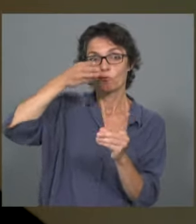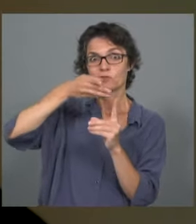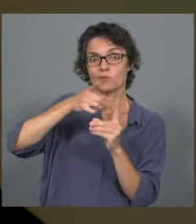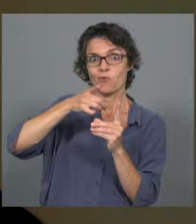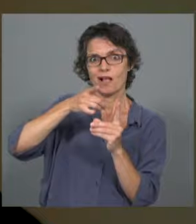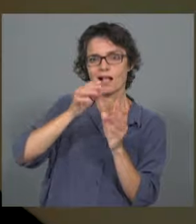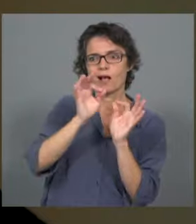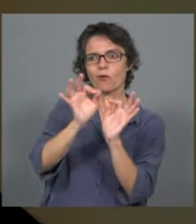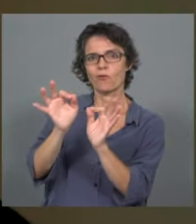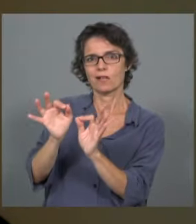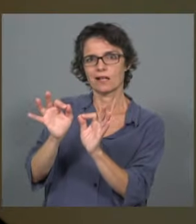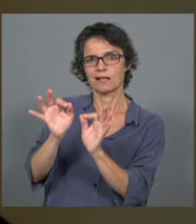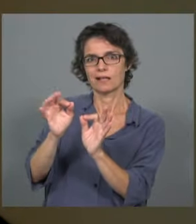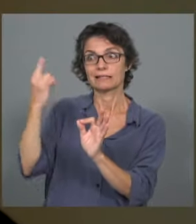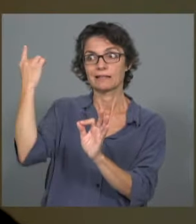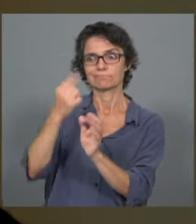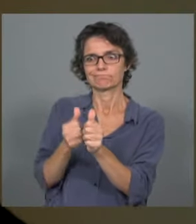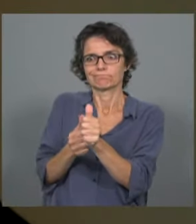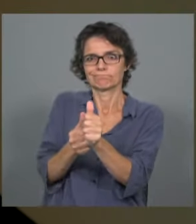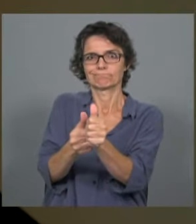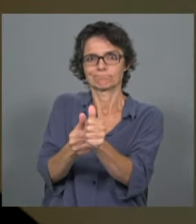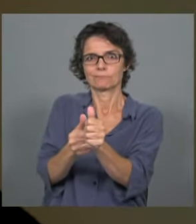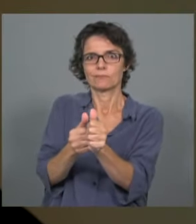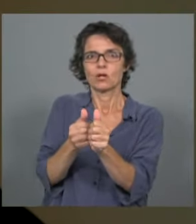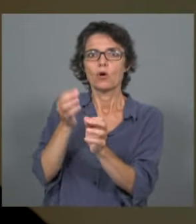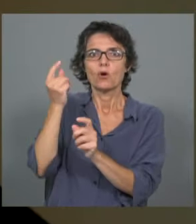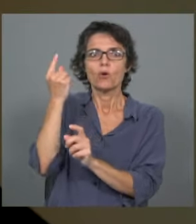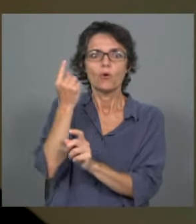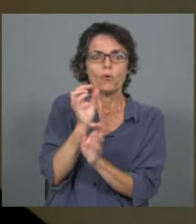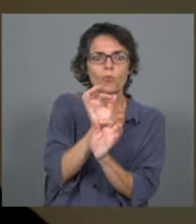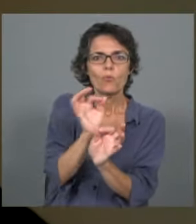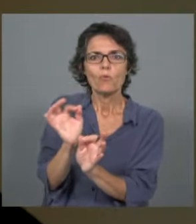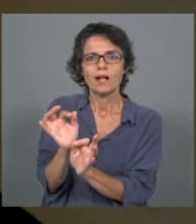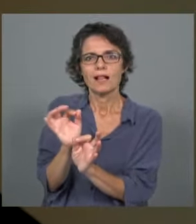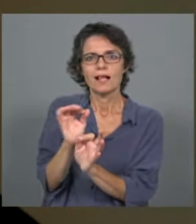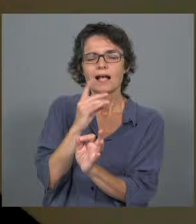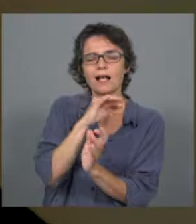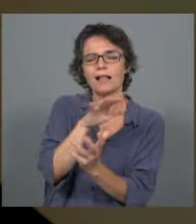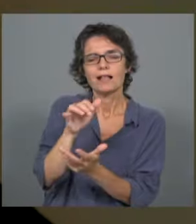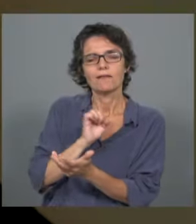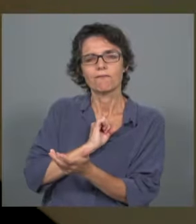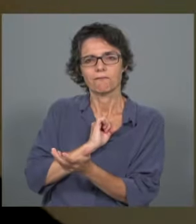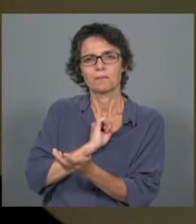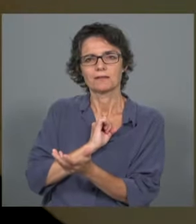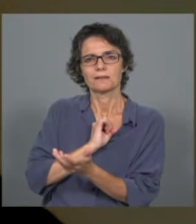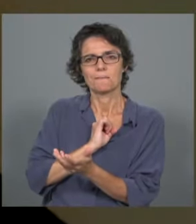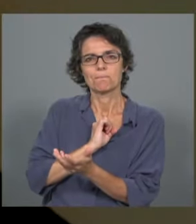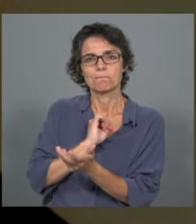este primeiro mandamento, cuida da minha terra. E eu vejo com muito orgulho e acho